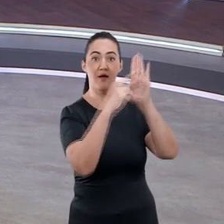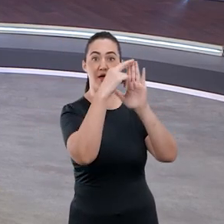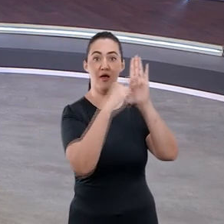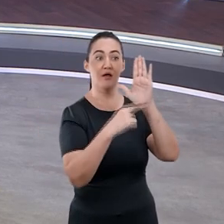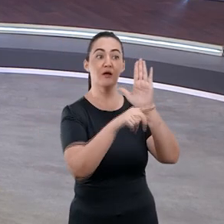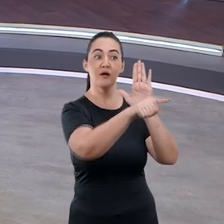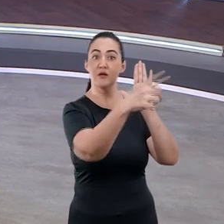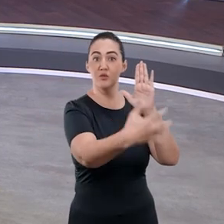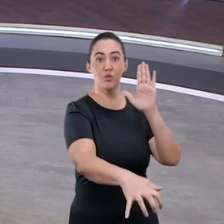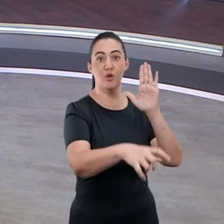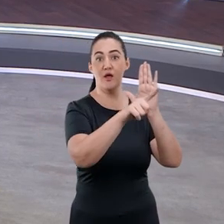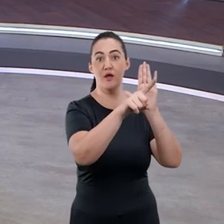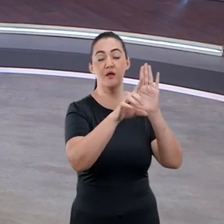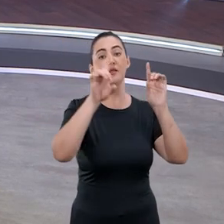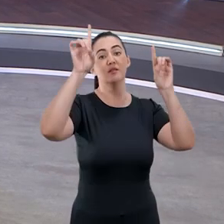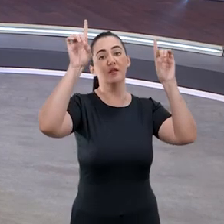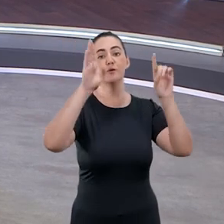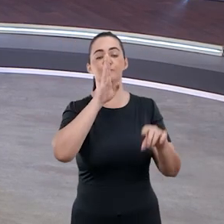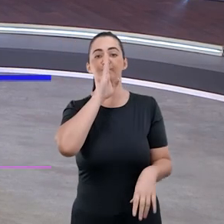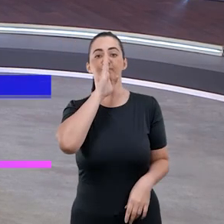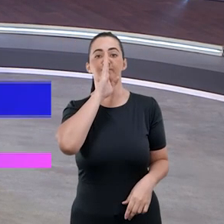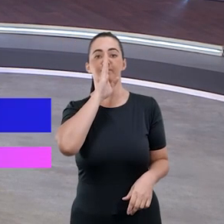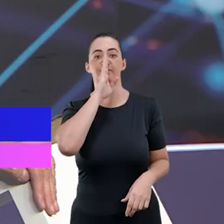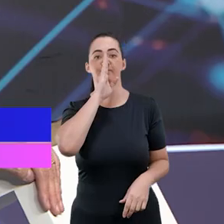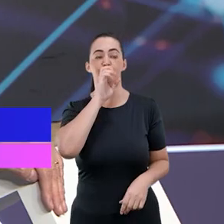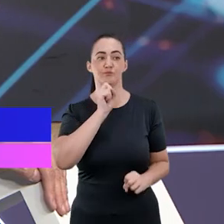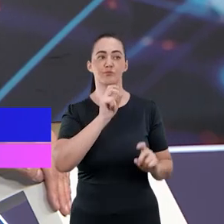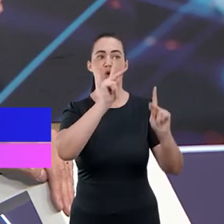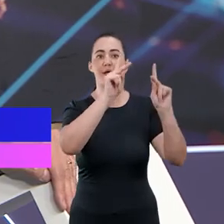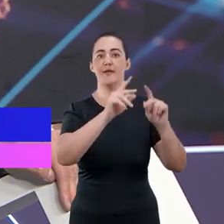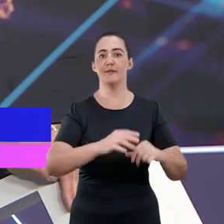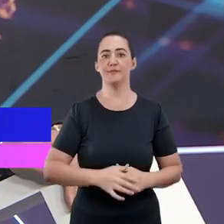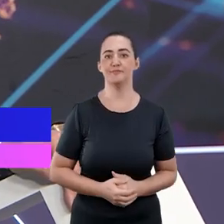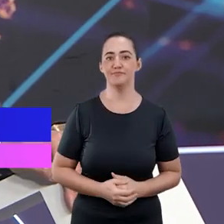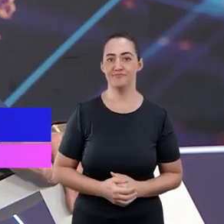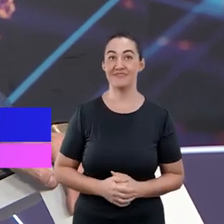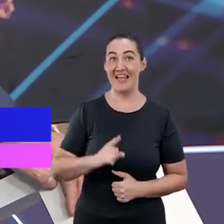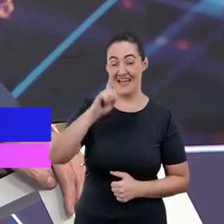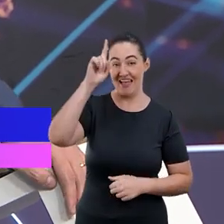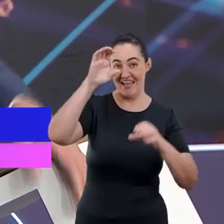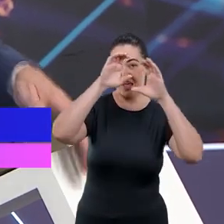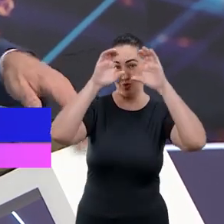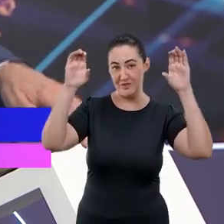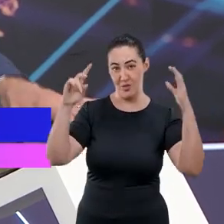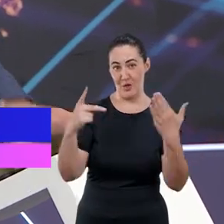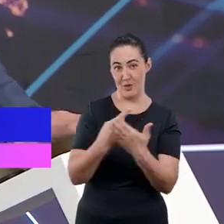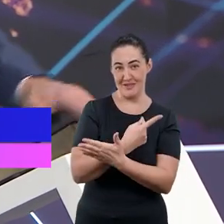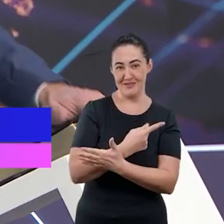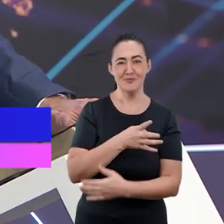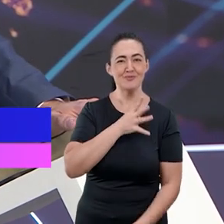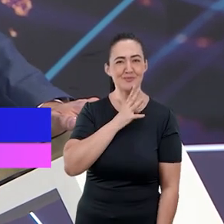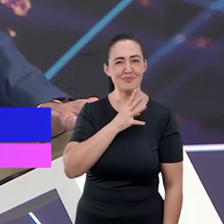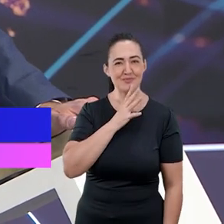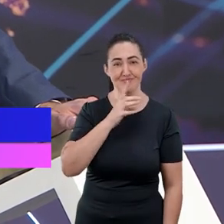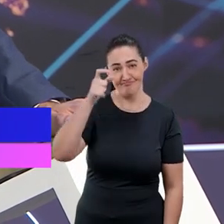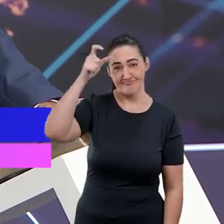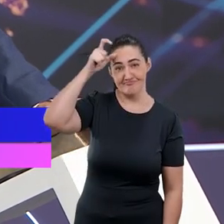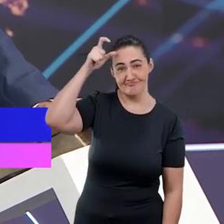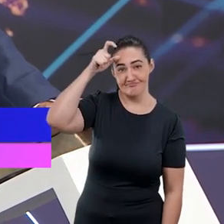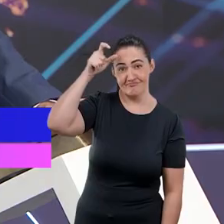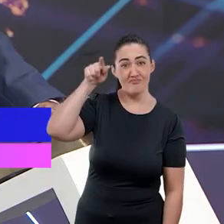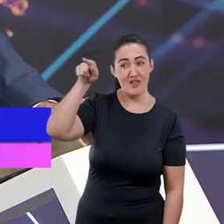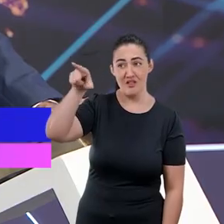ser perfeito chamado Lúcifer. A pergunta que eu ouço muitas vezes é: como é